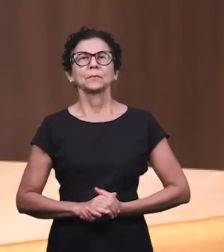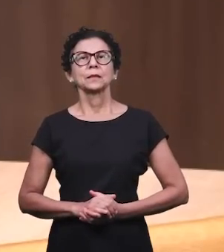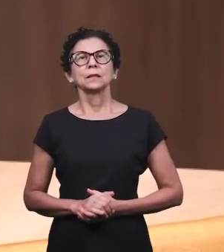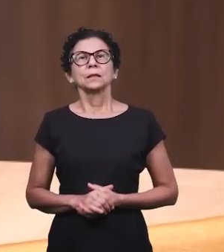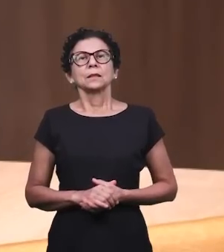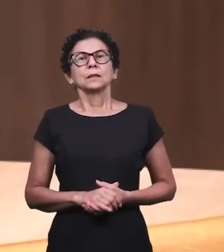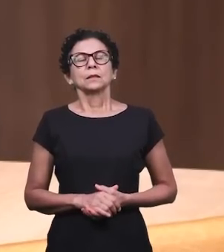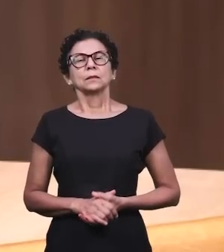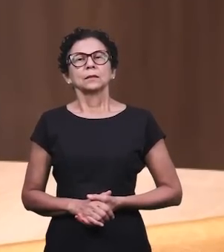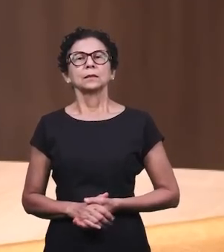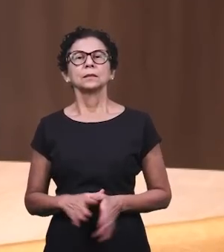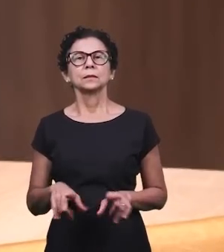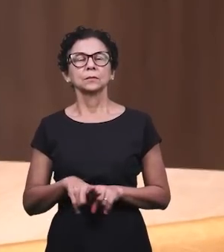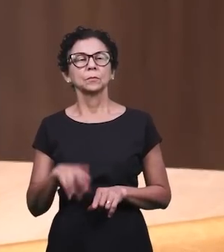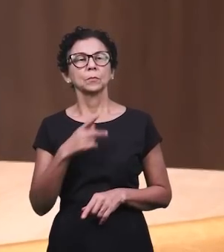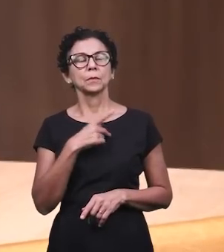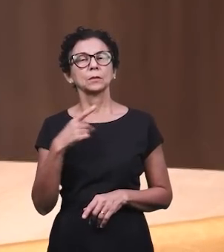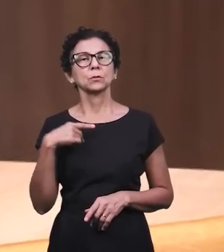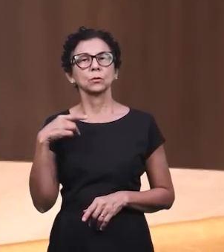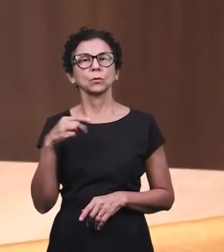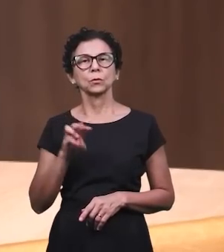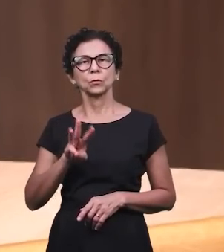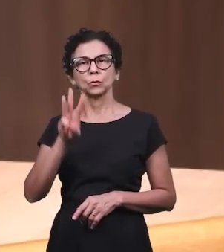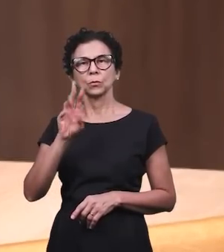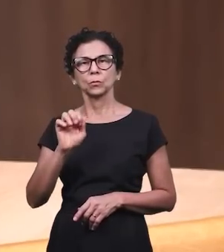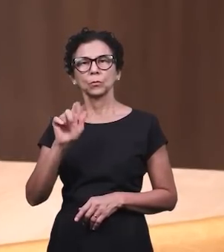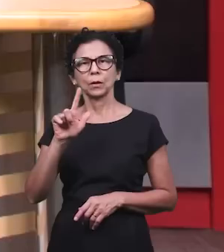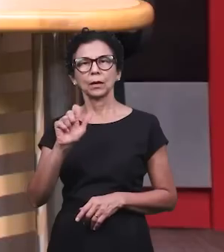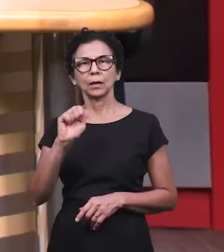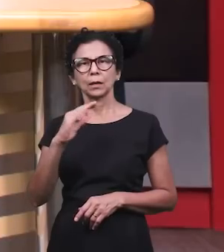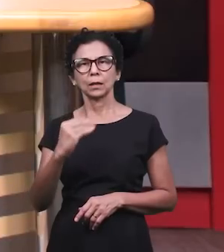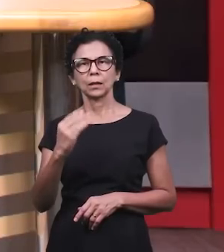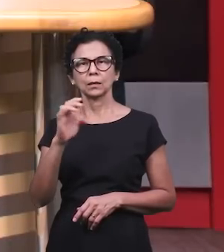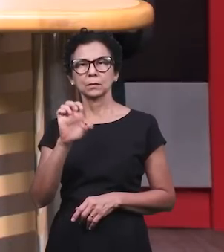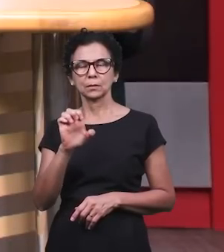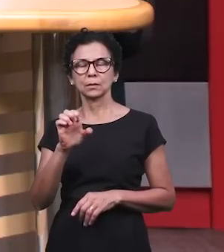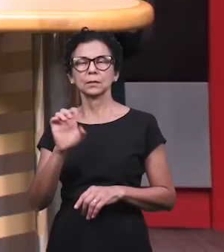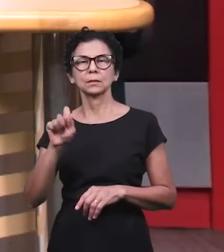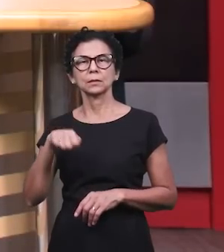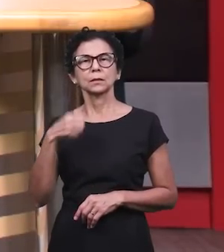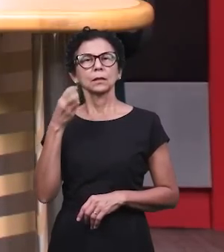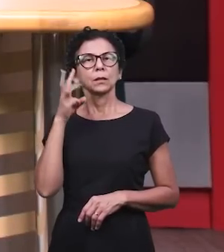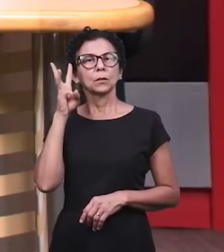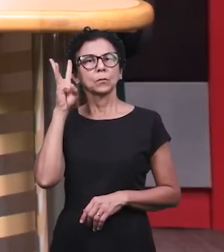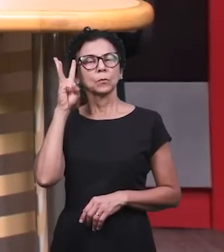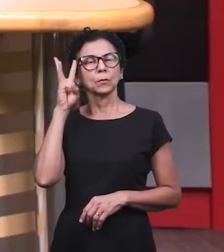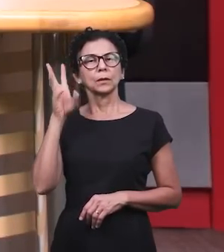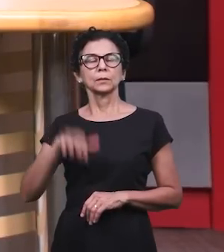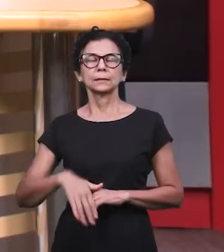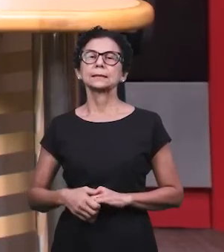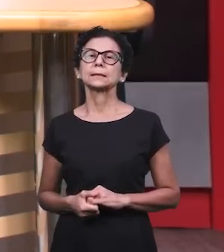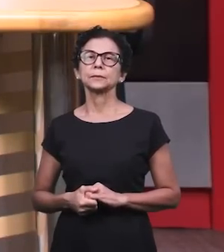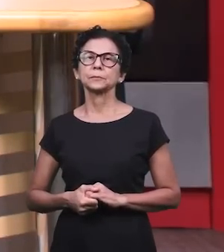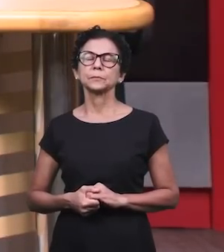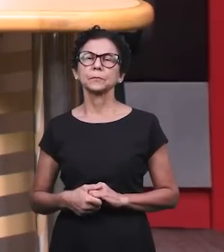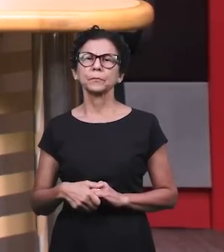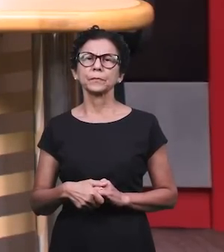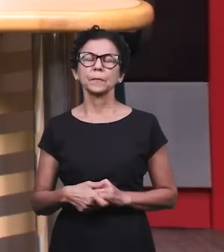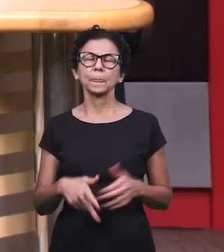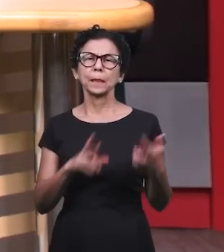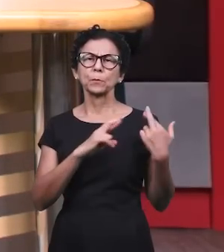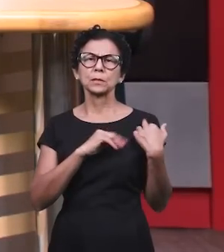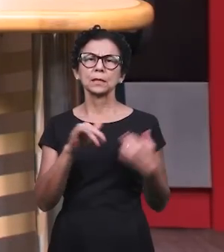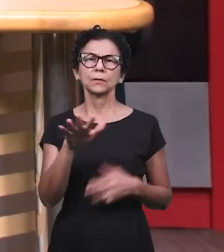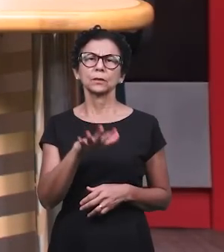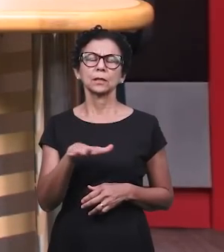aqui conosco, pastor Wallace Rosete, que é pastor aqui da igreja de Itaparica, aqui em Vila Velha, e coordena o sul